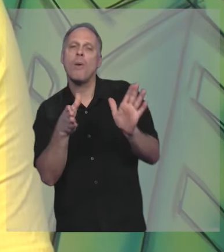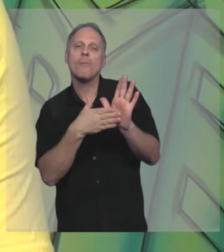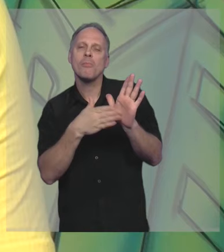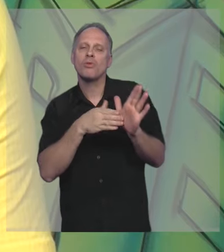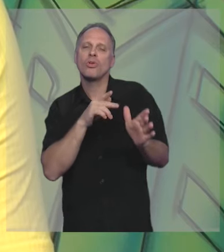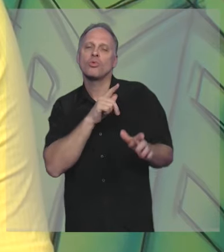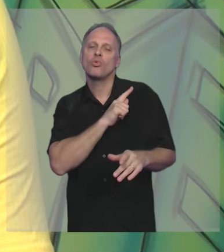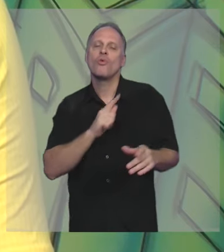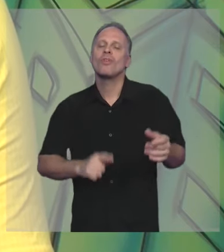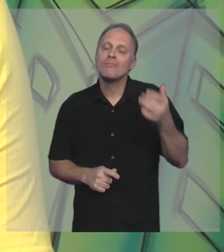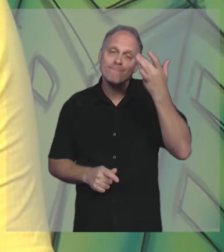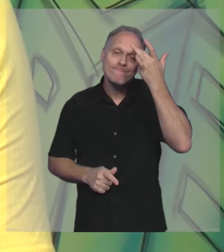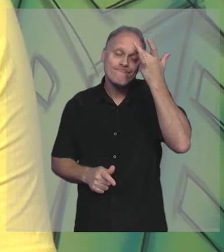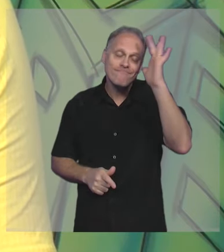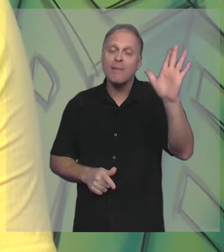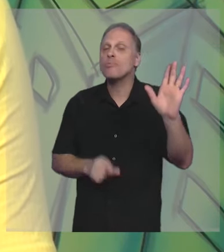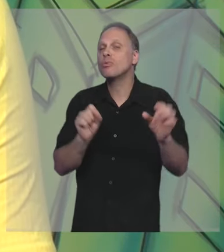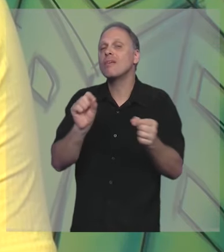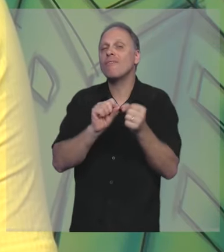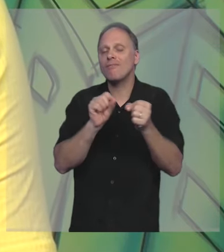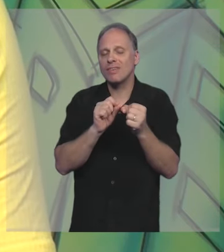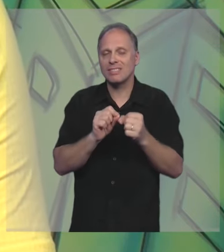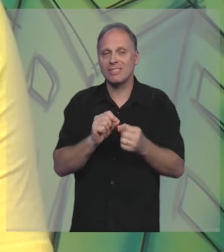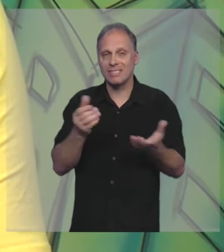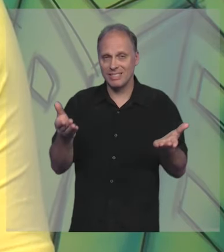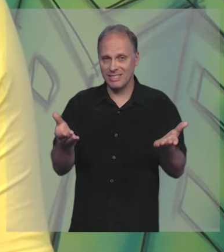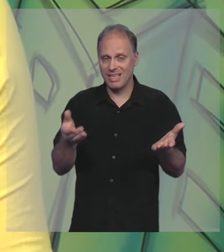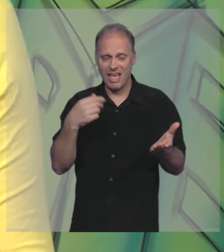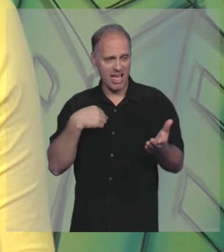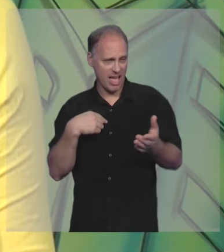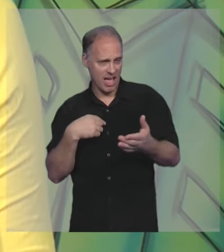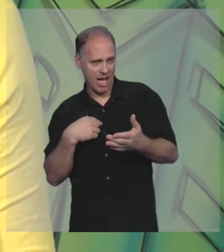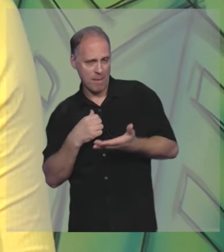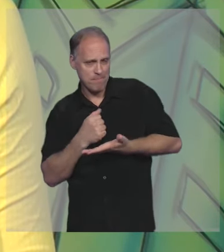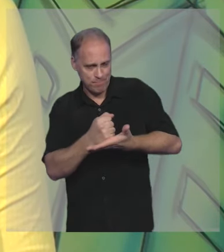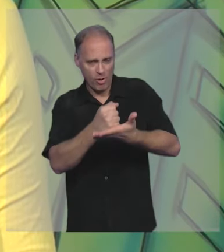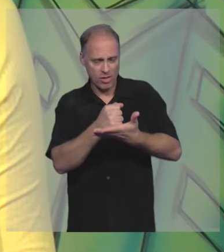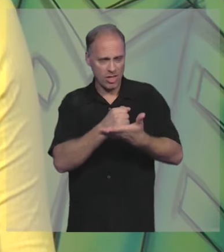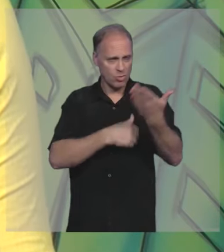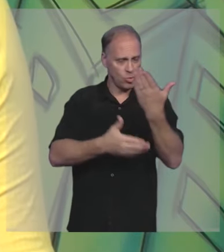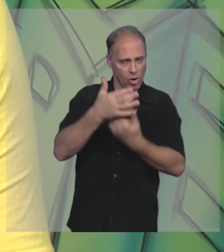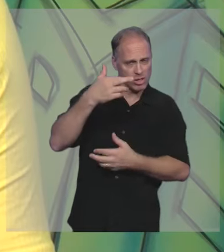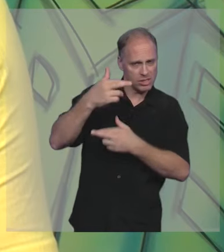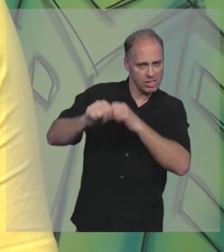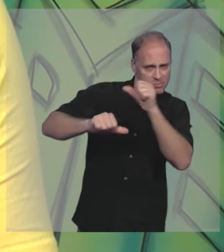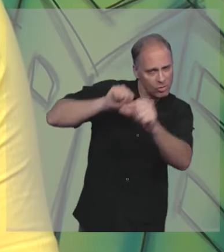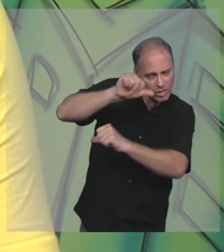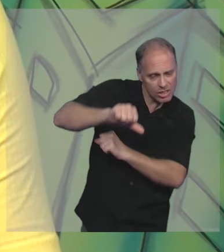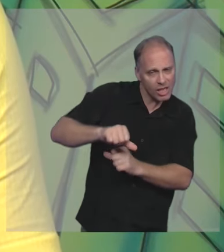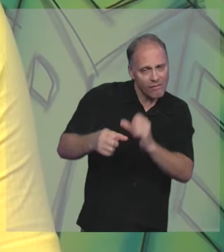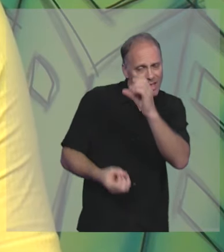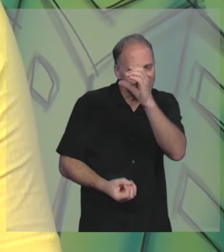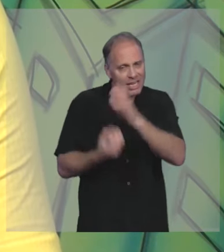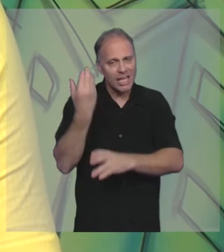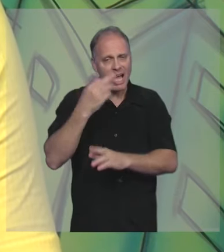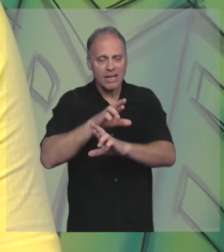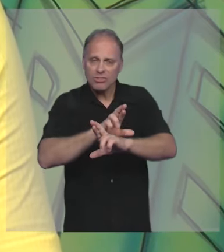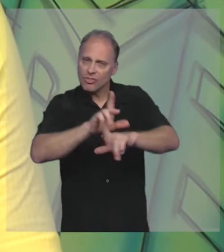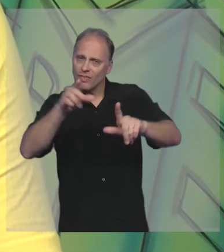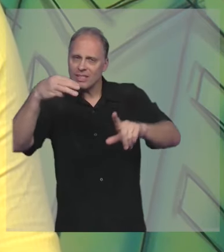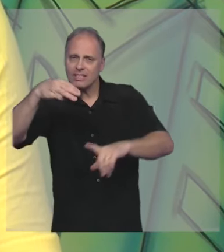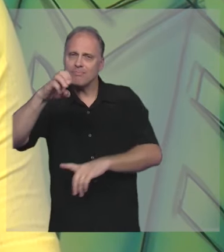proposta dela, tu não sabe exatamente o que ela vai estipular, ela vai ser a favor de todas essas reformas, ela vai criar